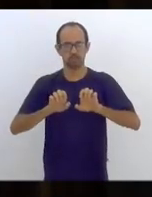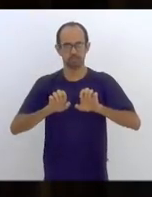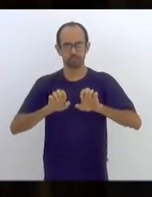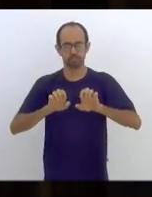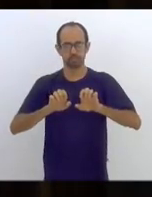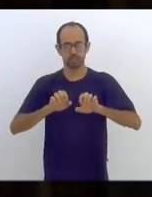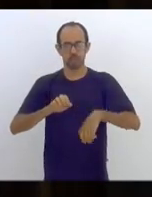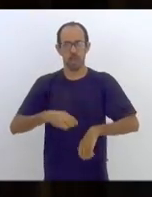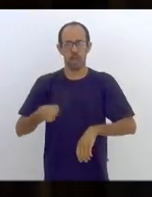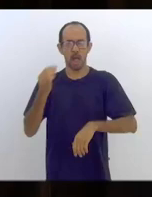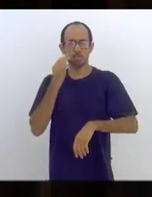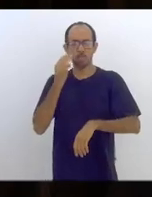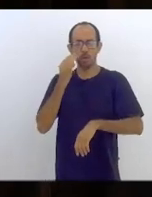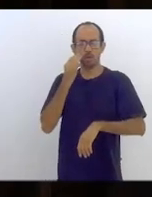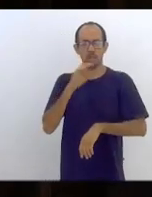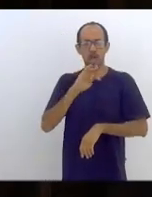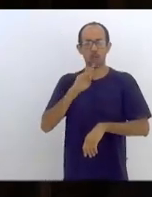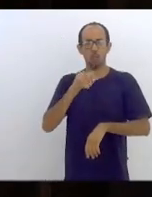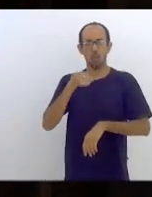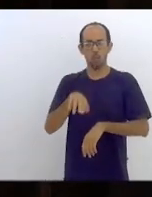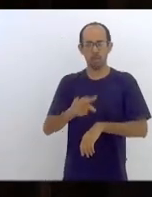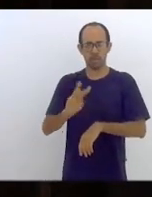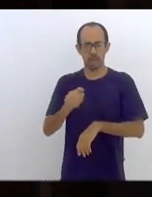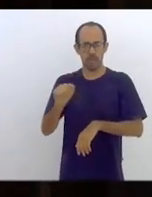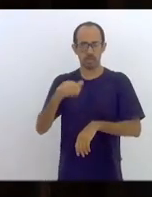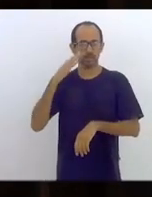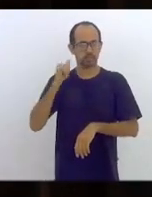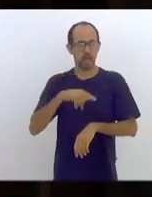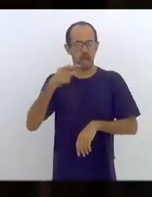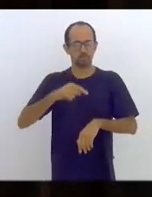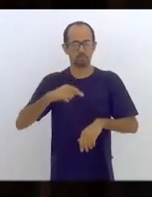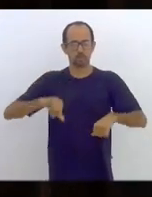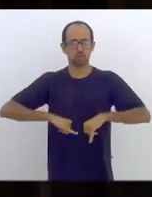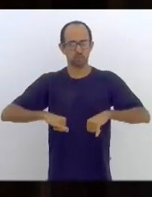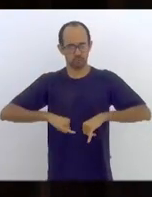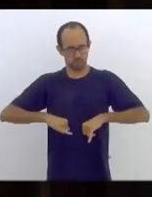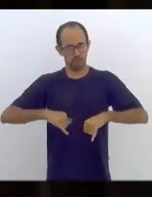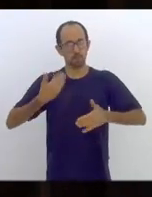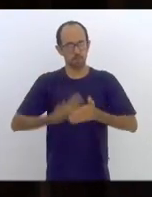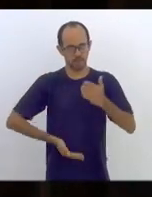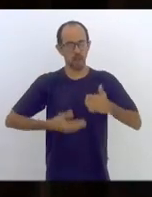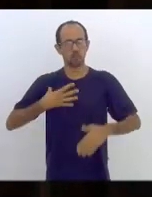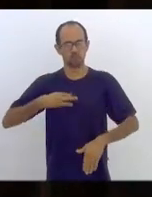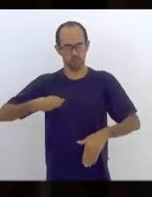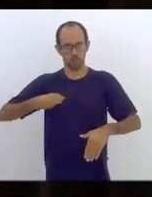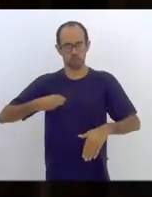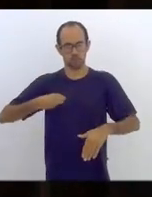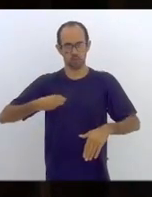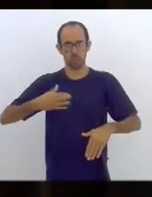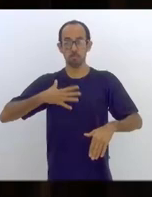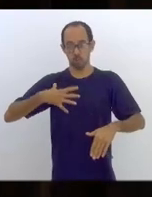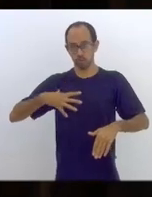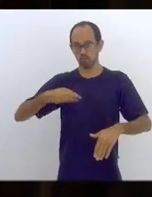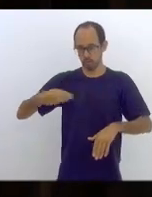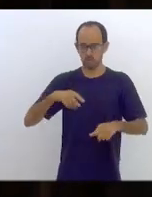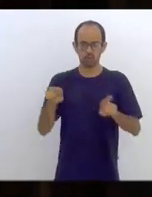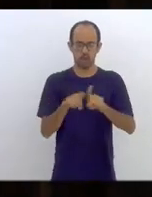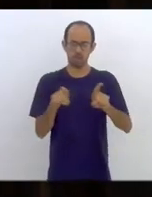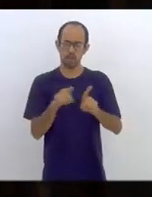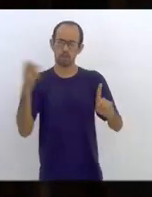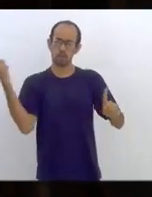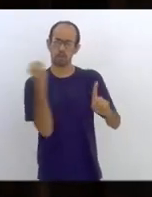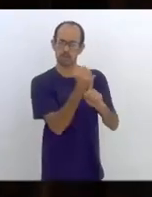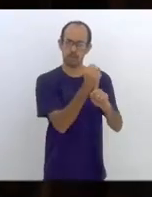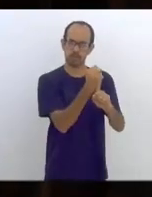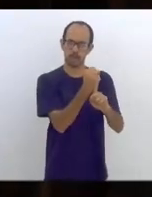a Mônica Cunha, ela sabe o que é a dor de perder um filho. E eu tive meu filho brutalmente assassinado pelas